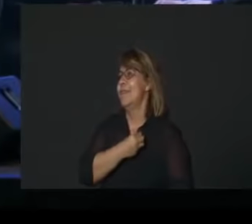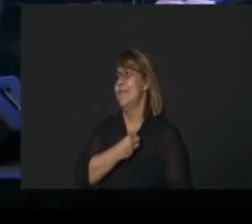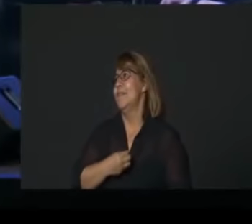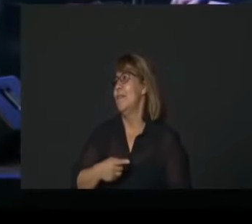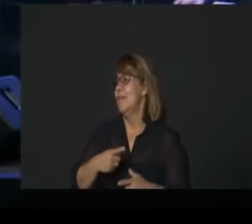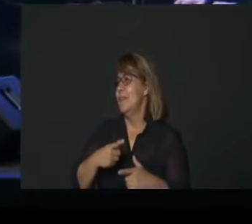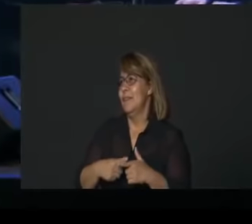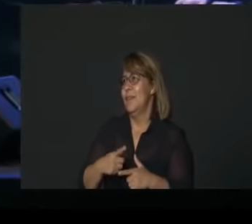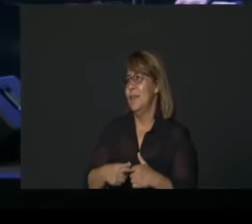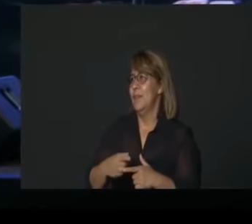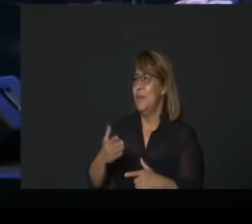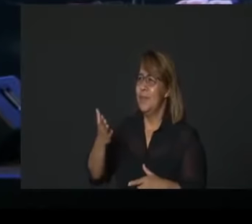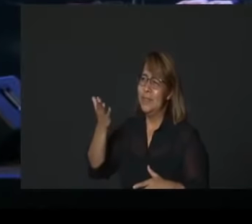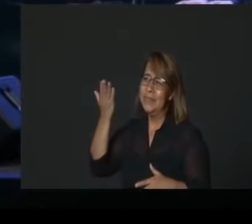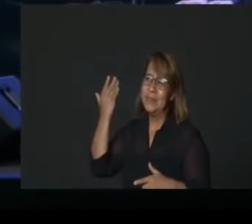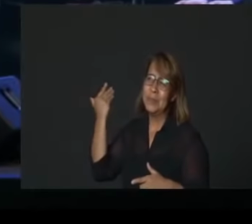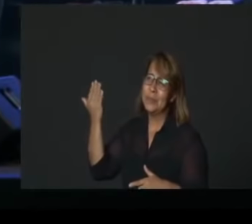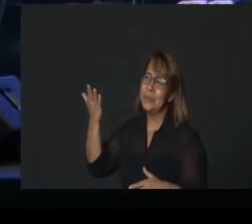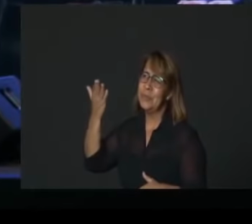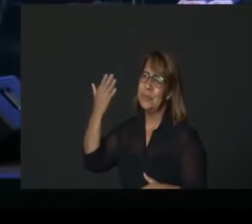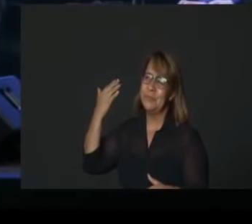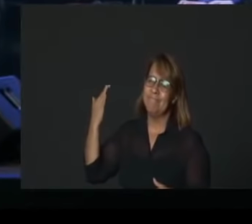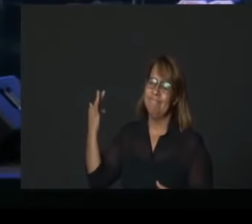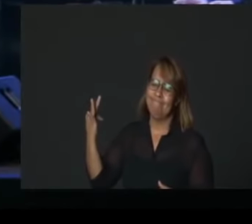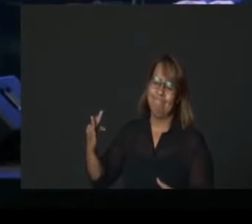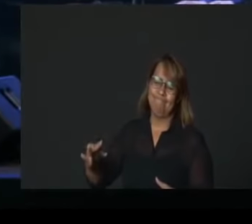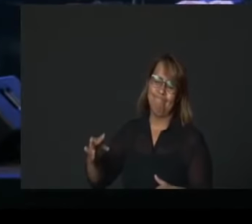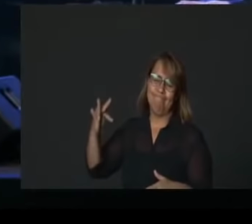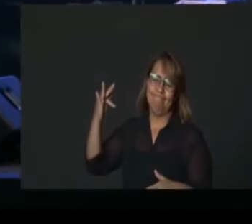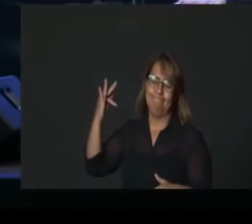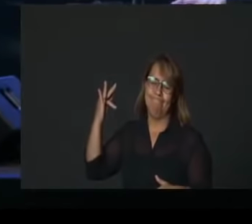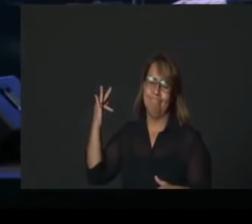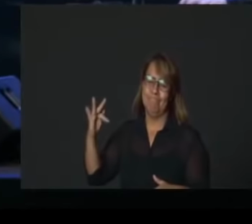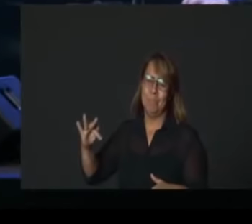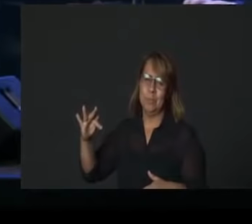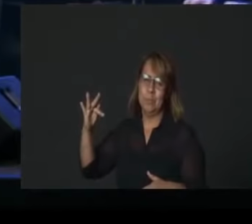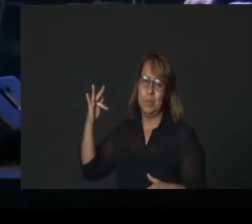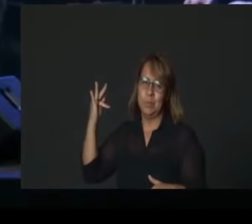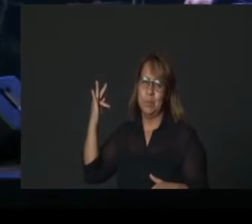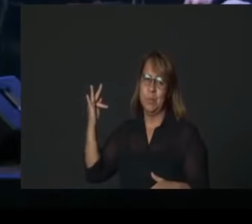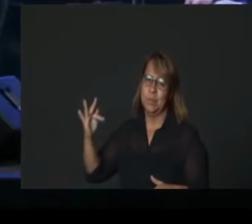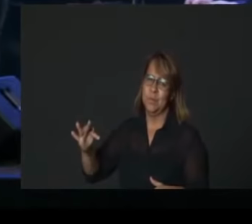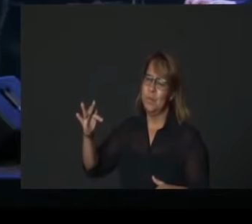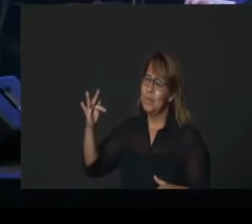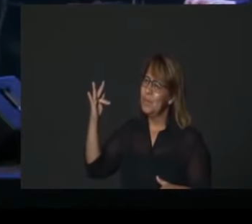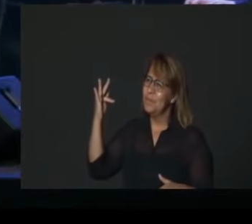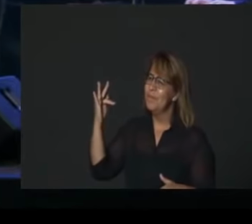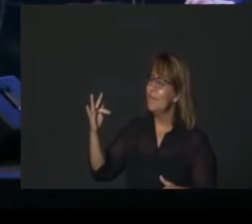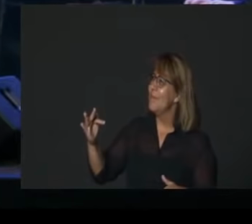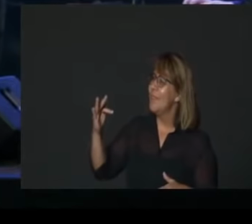luto, mas sou soldado ferido. Inumeráveis são meus